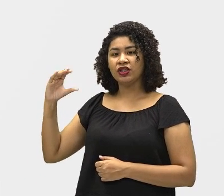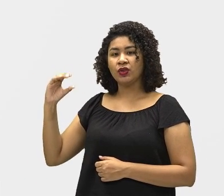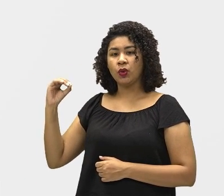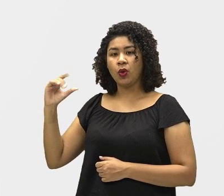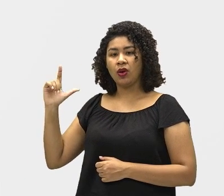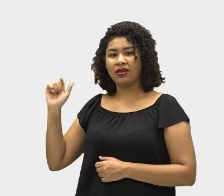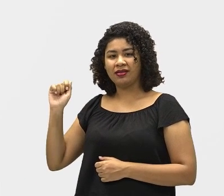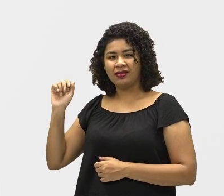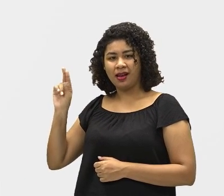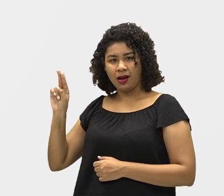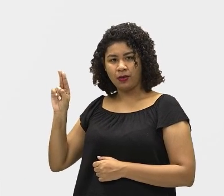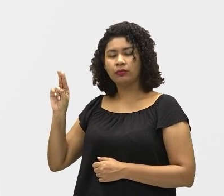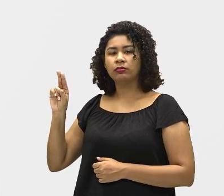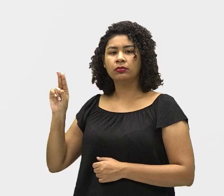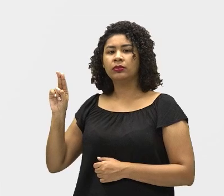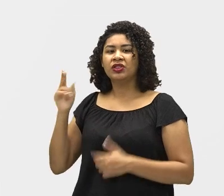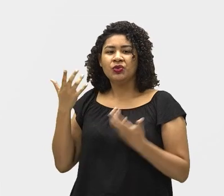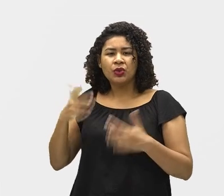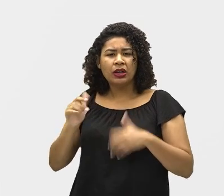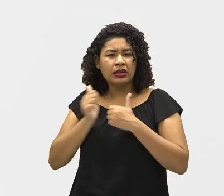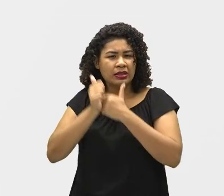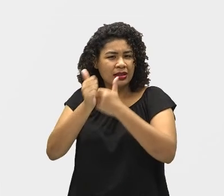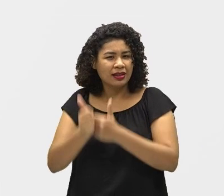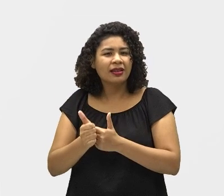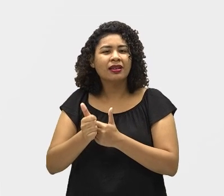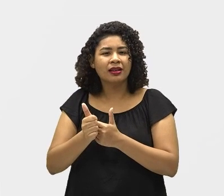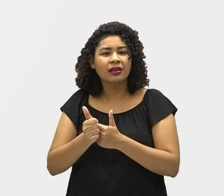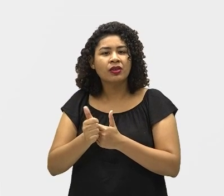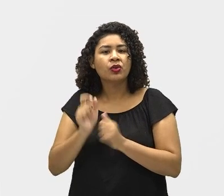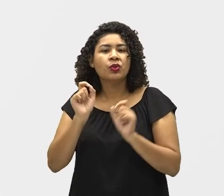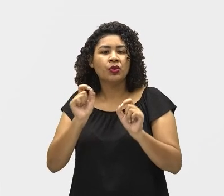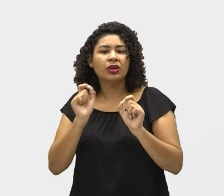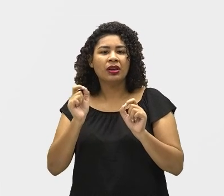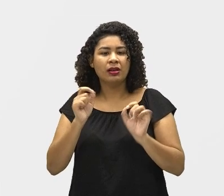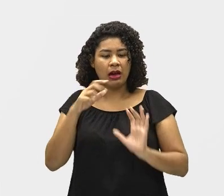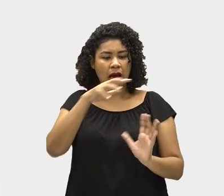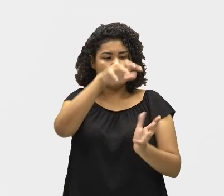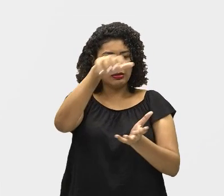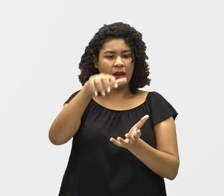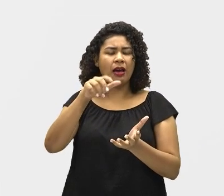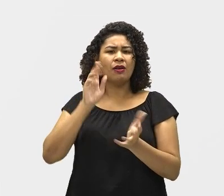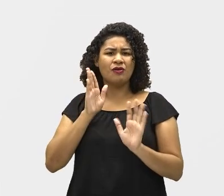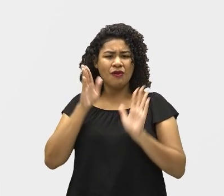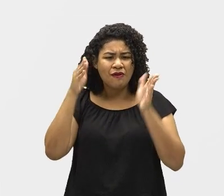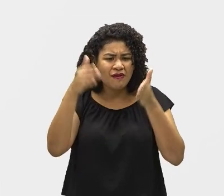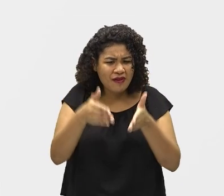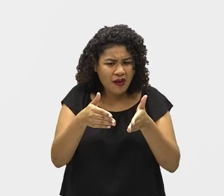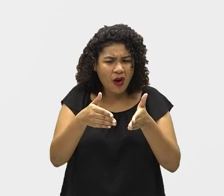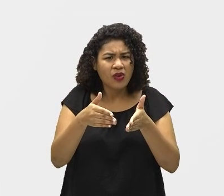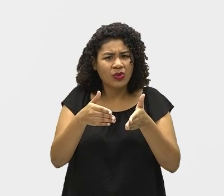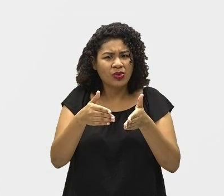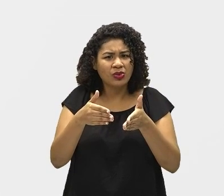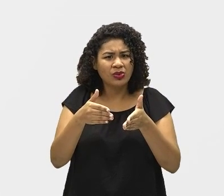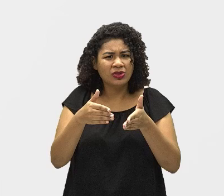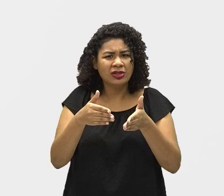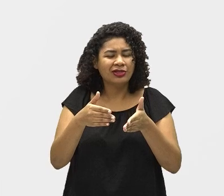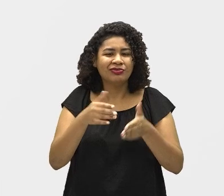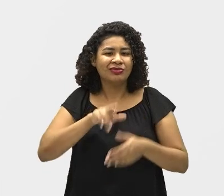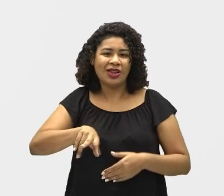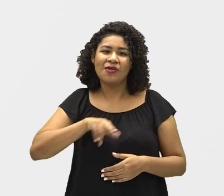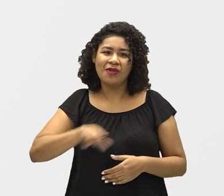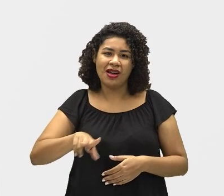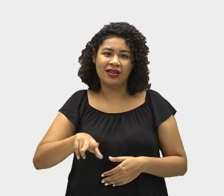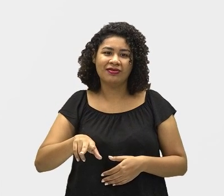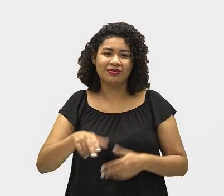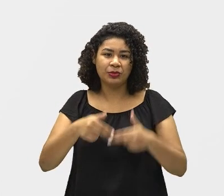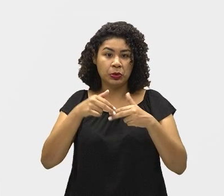geocêntrica defendida pela Igreja ao afirmar que a Terra não é o centro do universo. Gente, mas que show, que eu não pensava dessa forma. Não, pelo contrário,